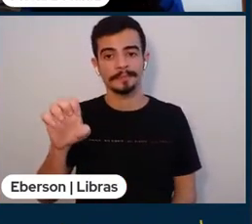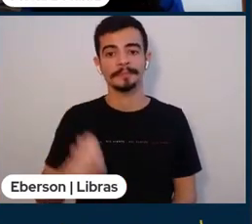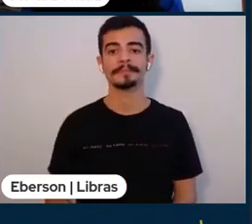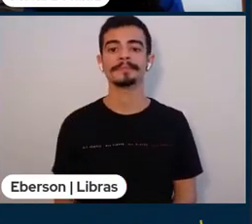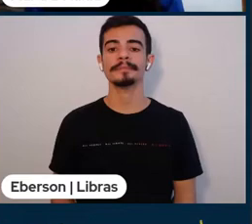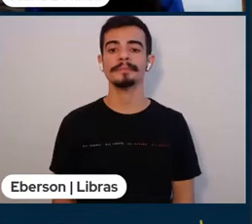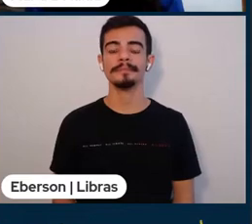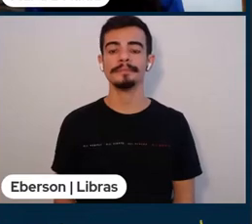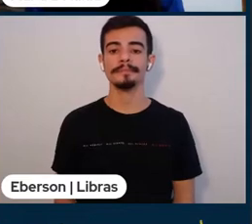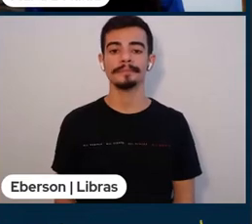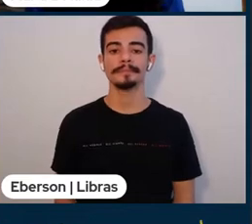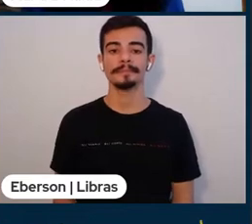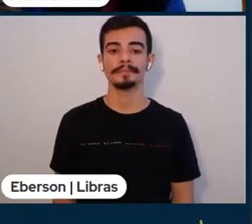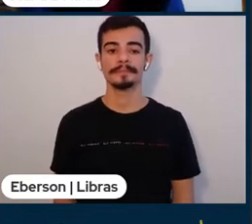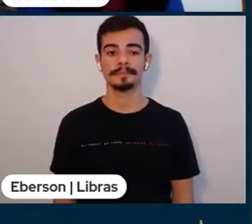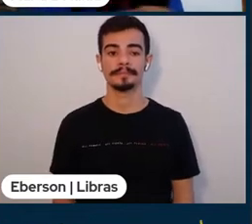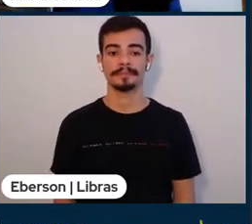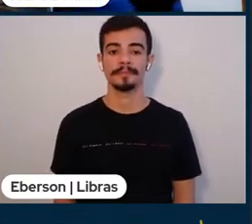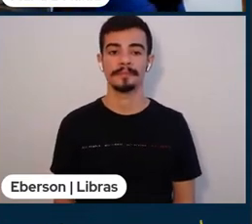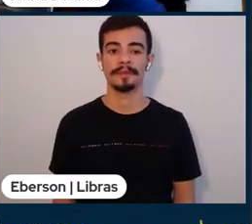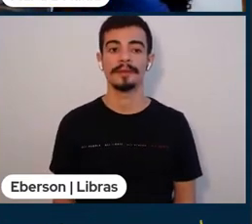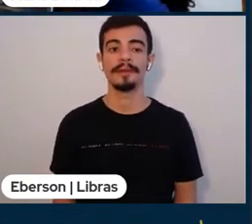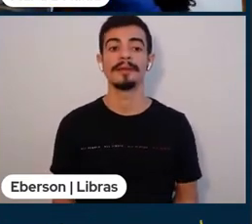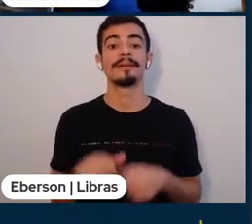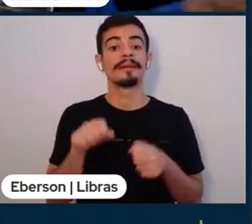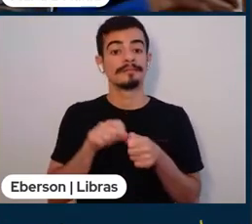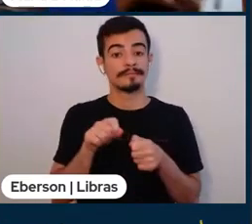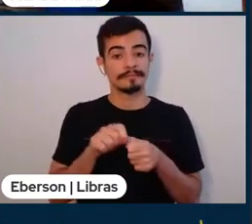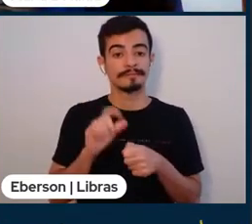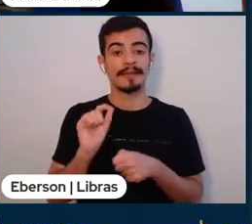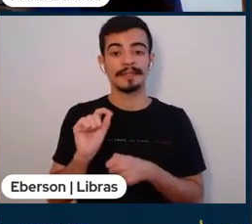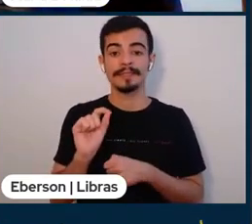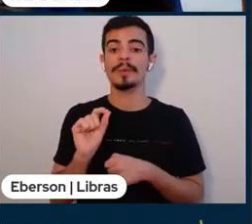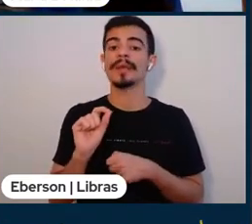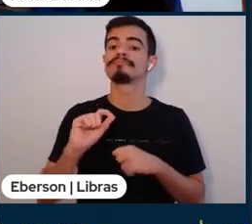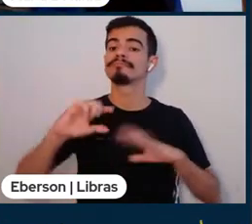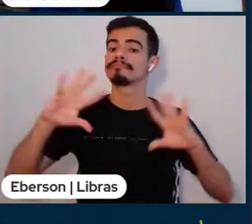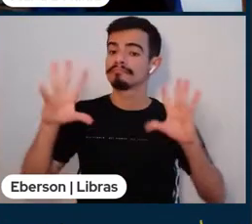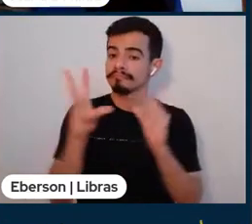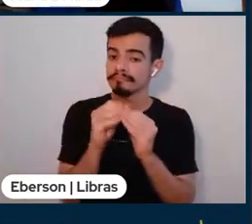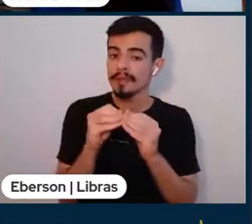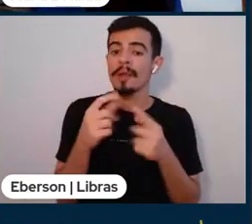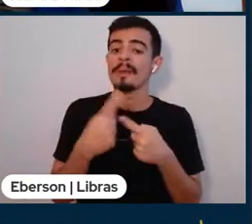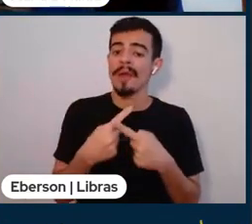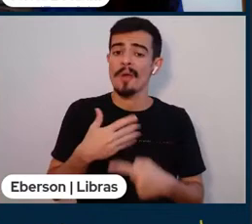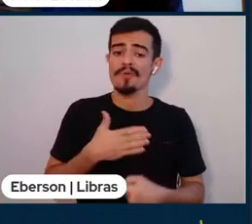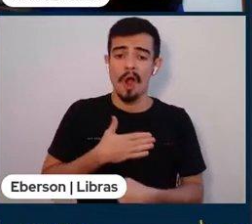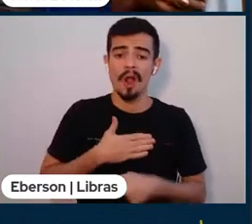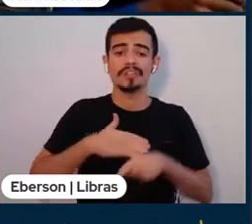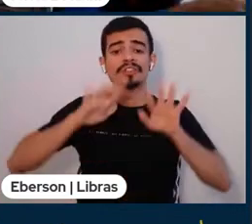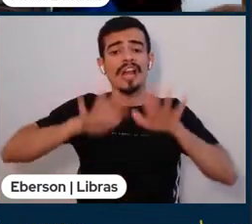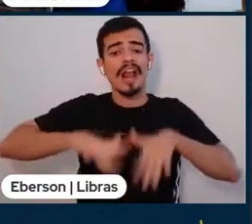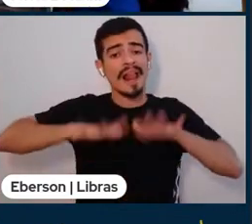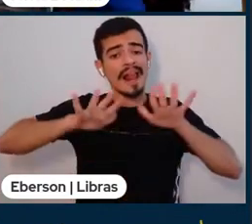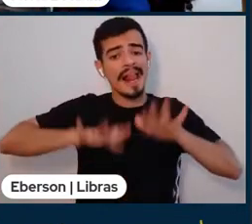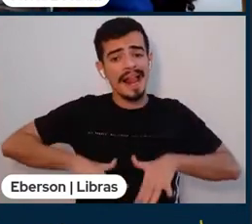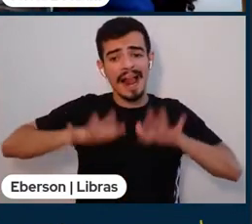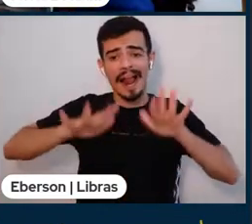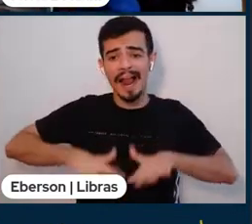Fazer ele um pouco menos tão longo, já disse que eu gosto de escrever, então às vezes a hora que você vê, escrever um